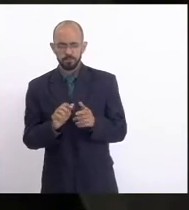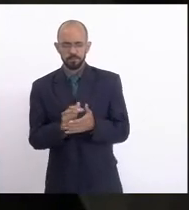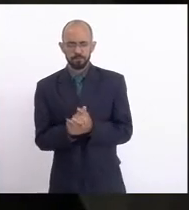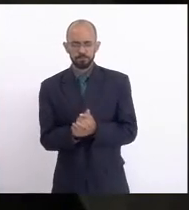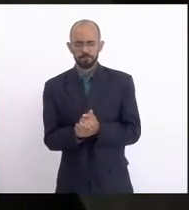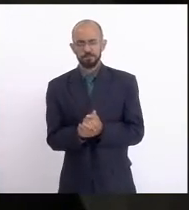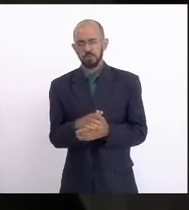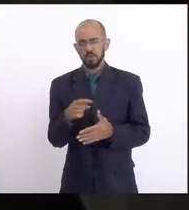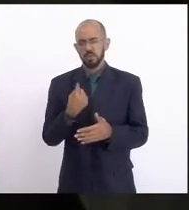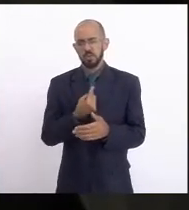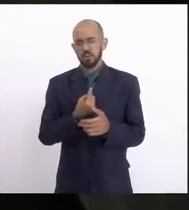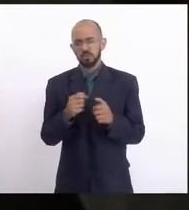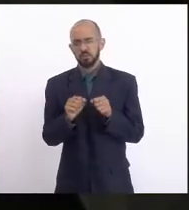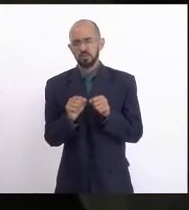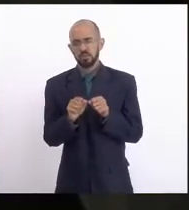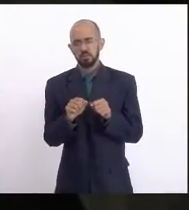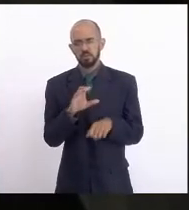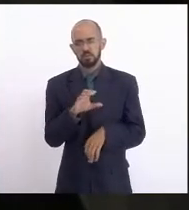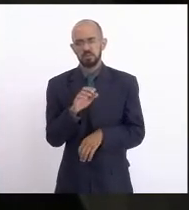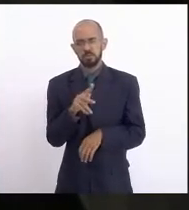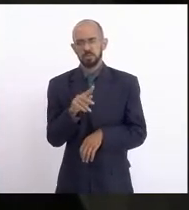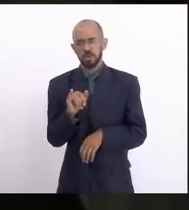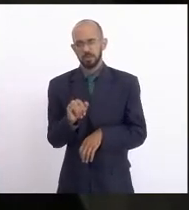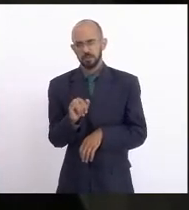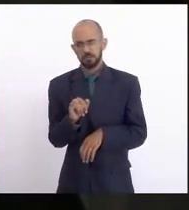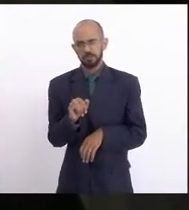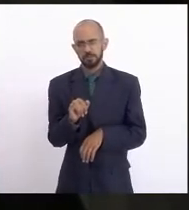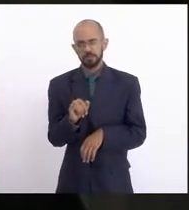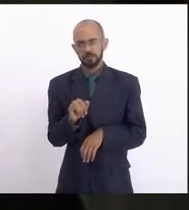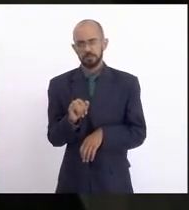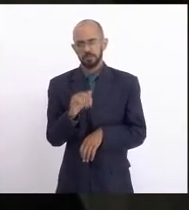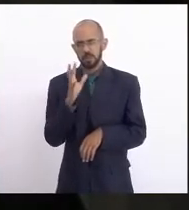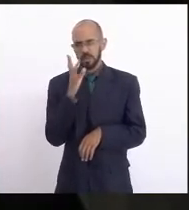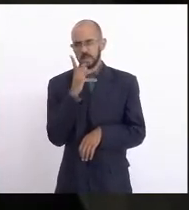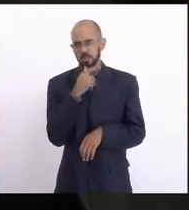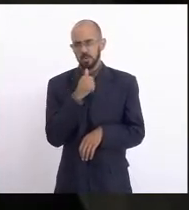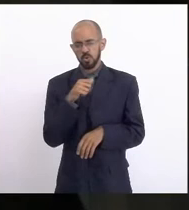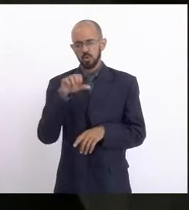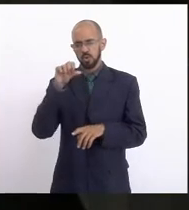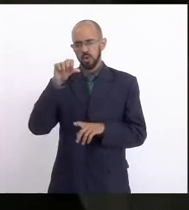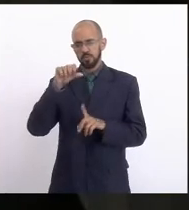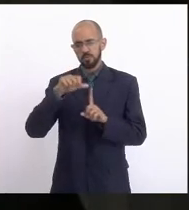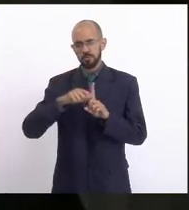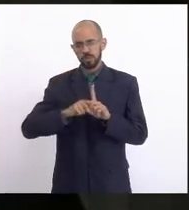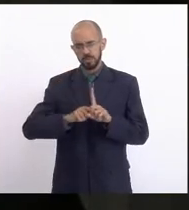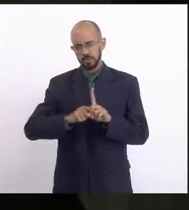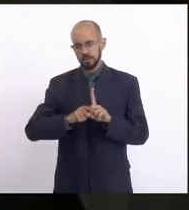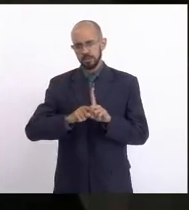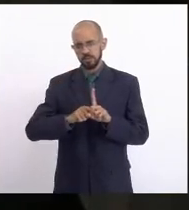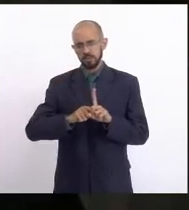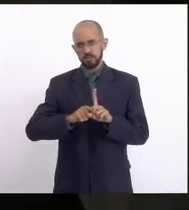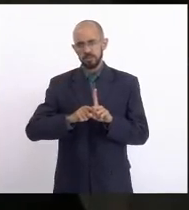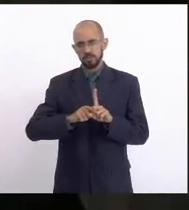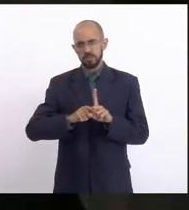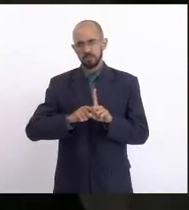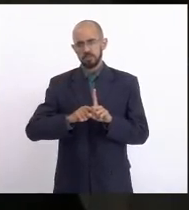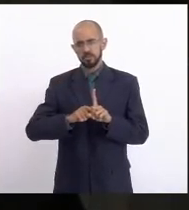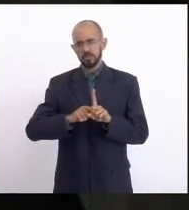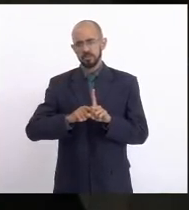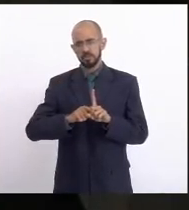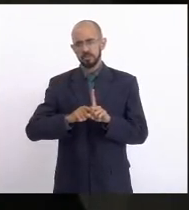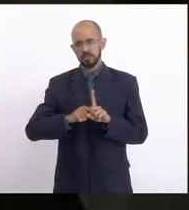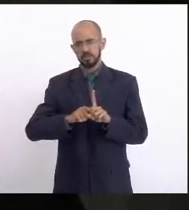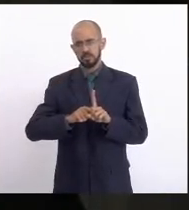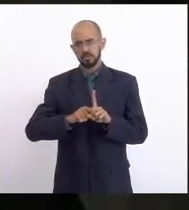fizemos uma CPI que durou 9 meses, sem qualquer alusão,